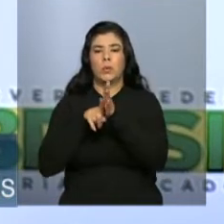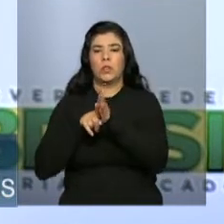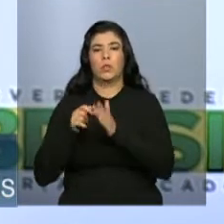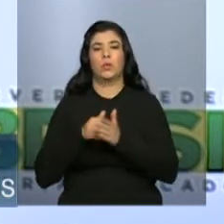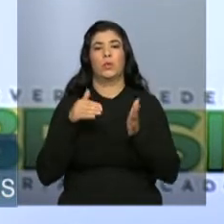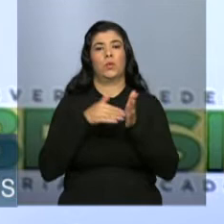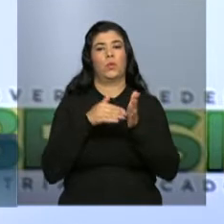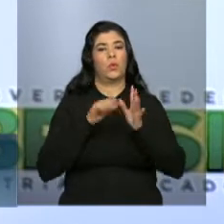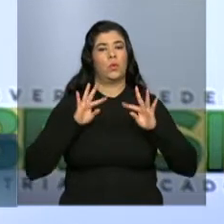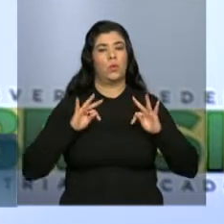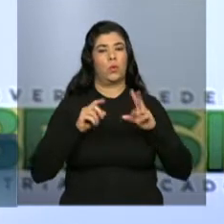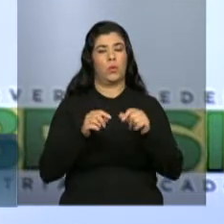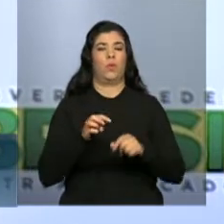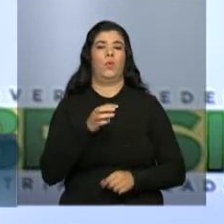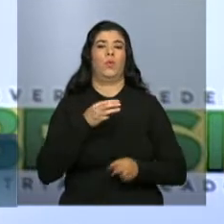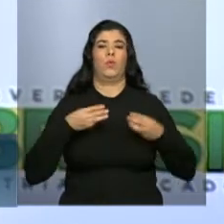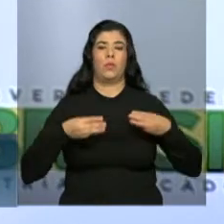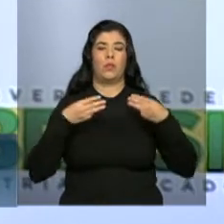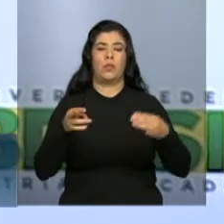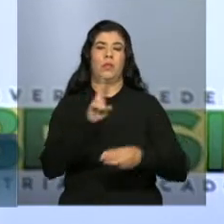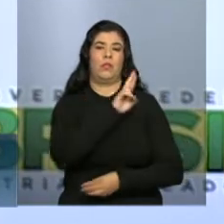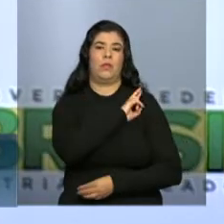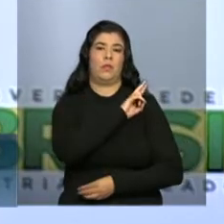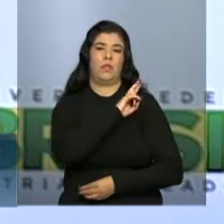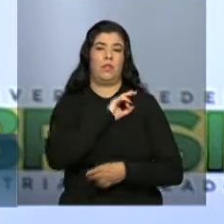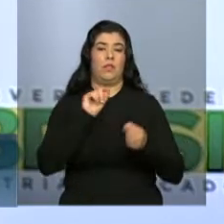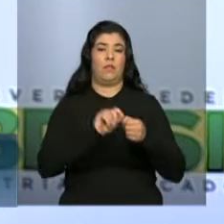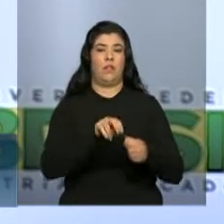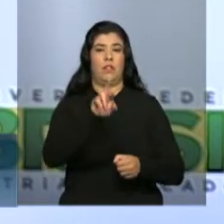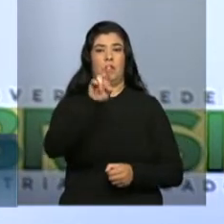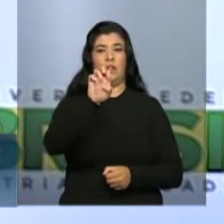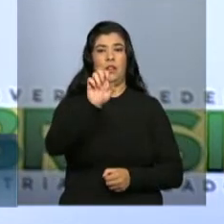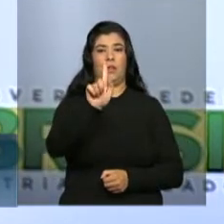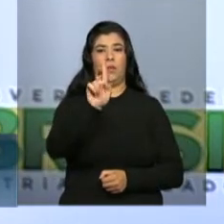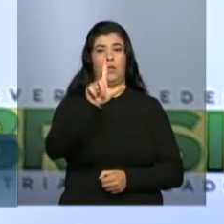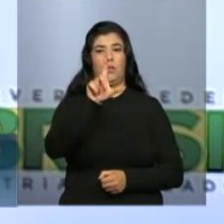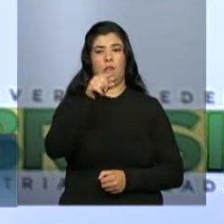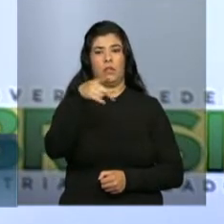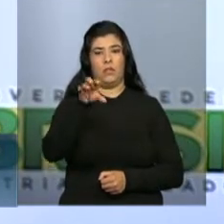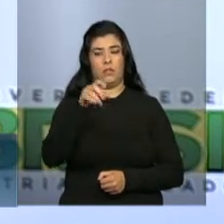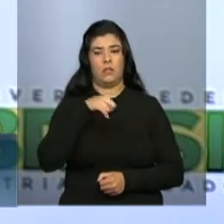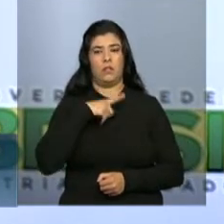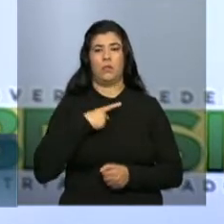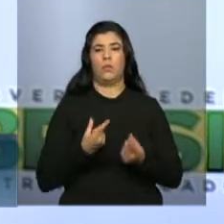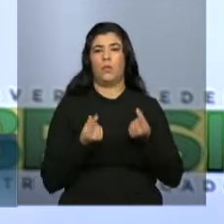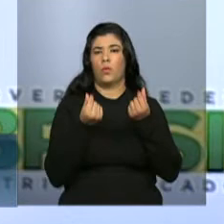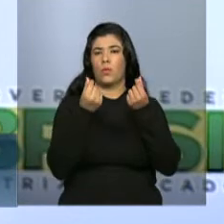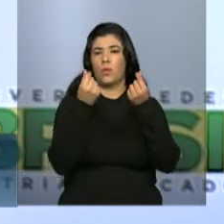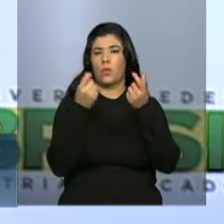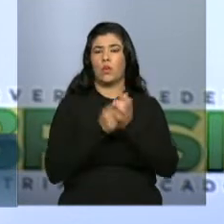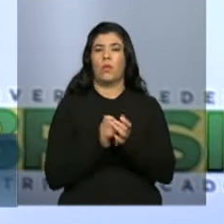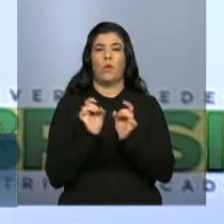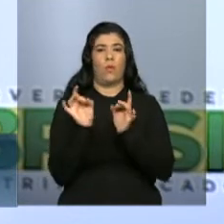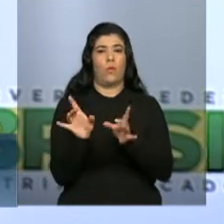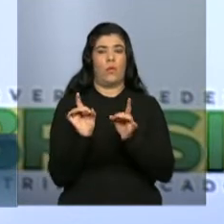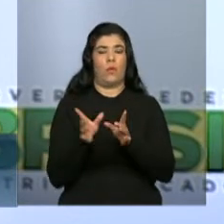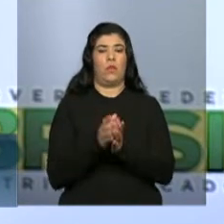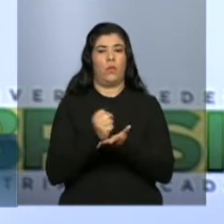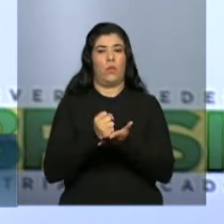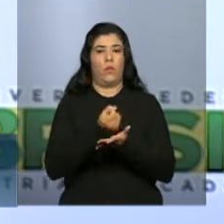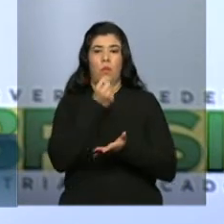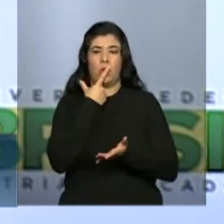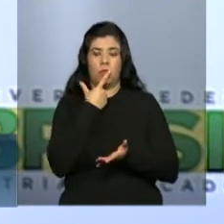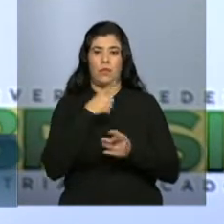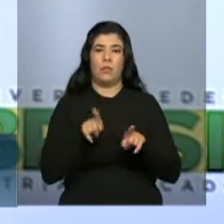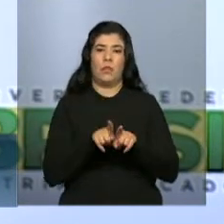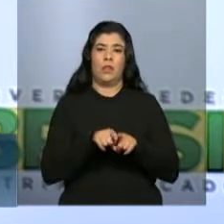Ministérios envolvidos pela responsabilidade fazer a regulação de preços de medicamentos né então houve um trabalho Dr Jarbas